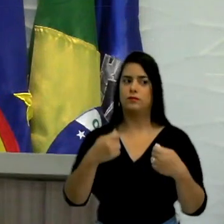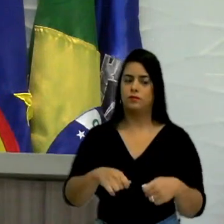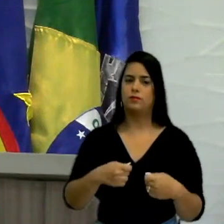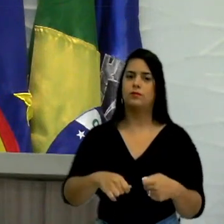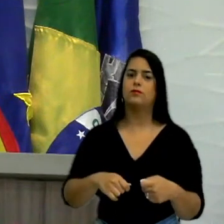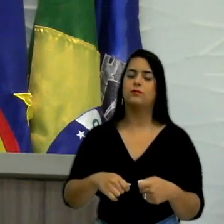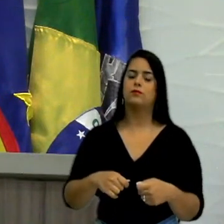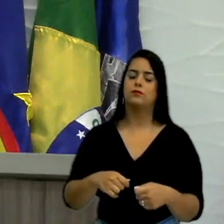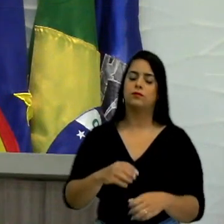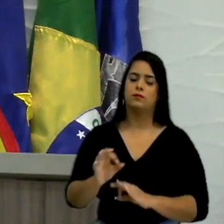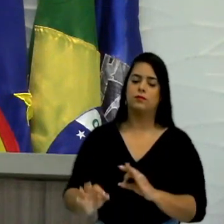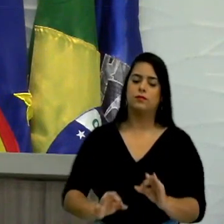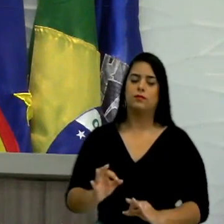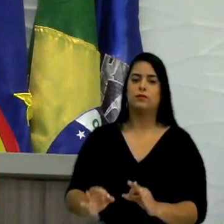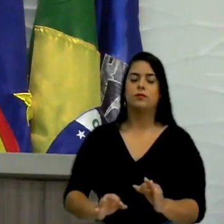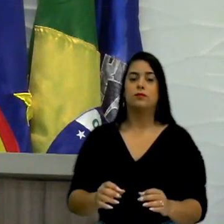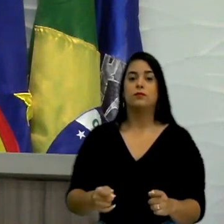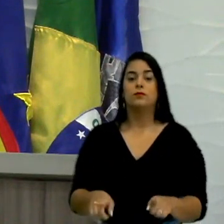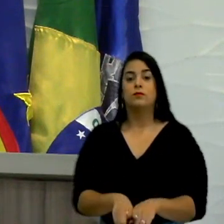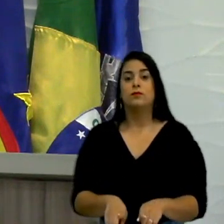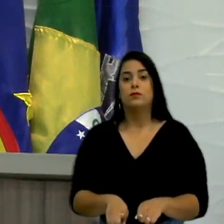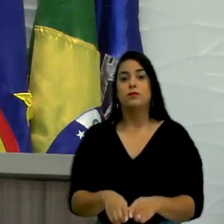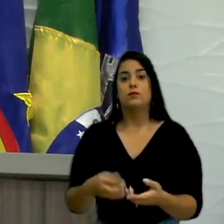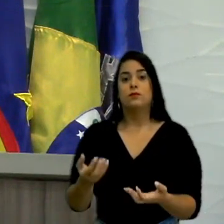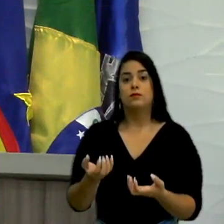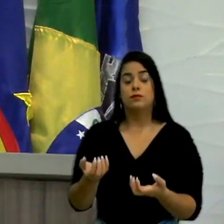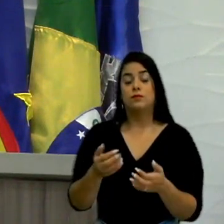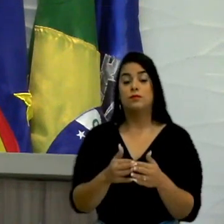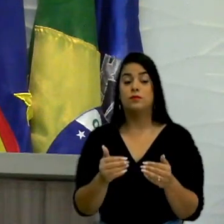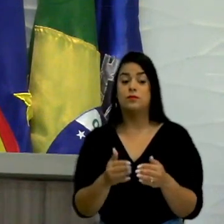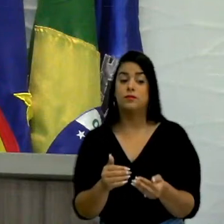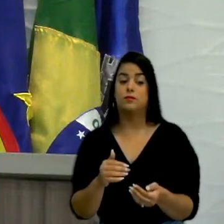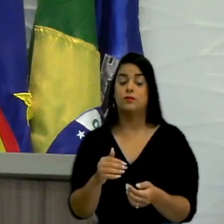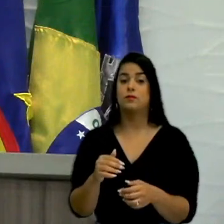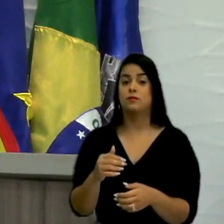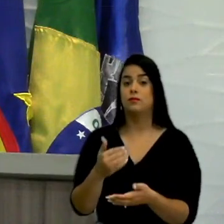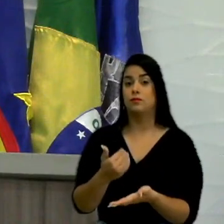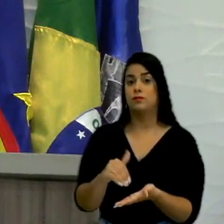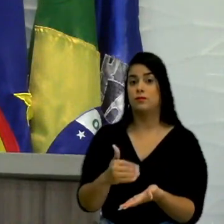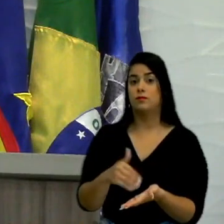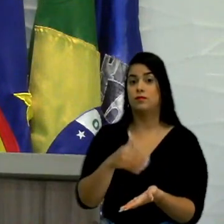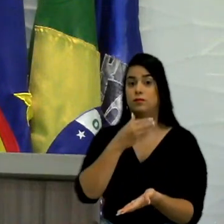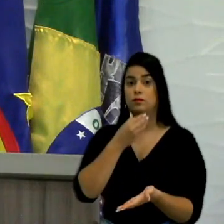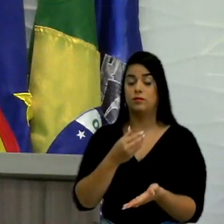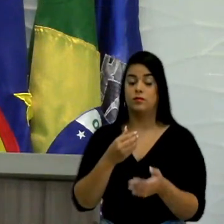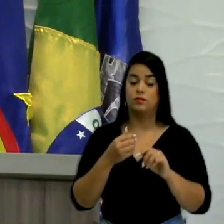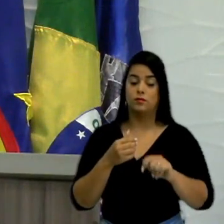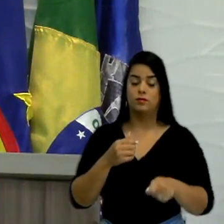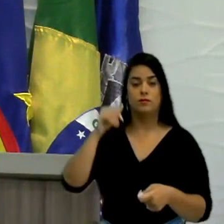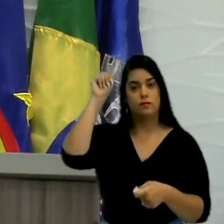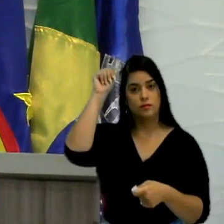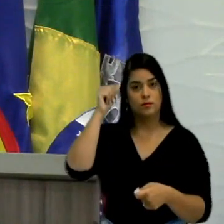Milton. Também quero pedir ao secretário, né, que faça um quebra-mola na Rua